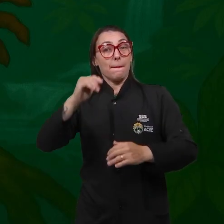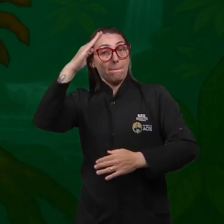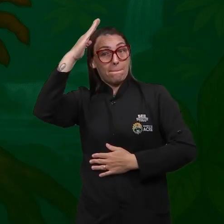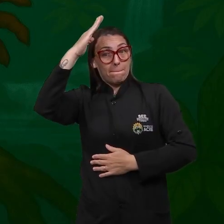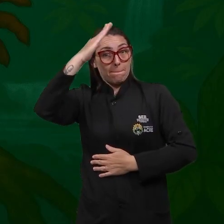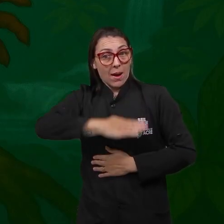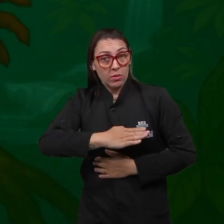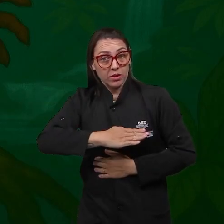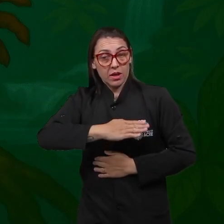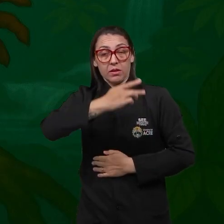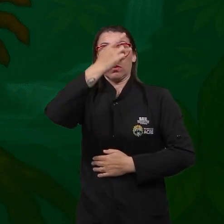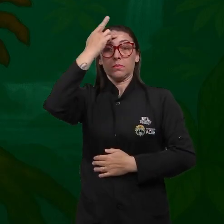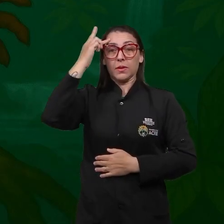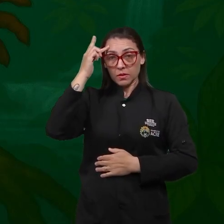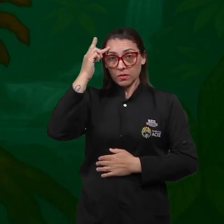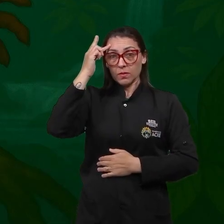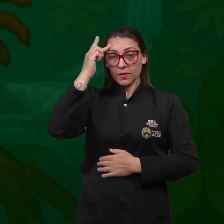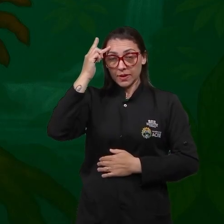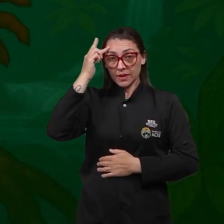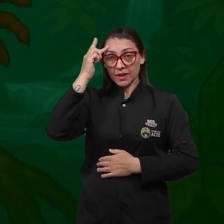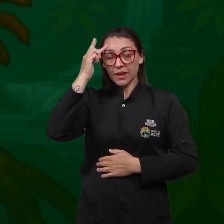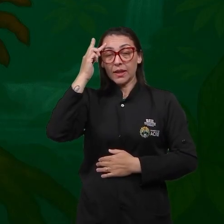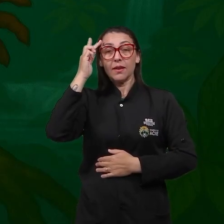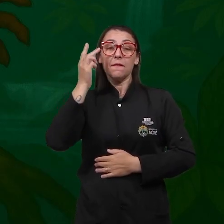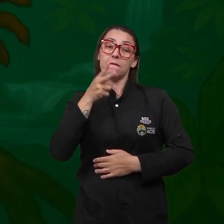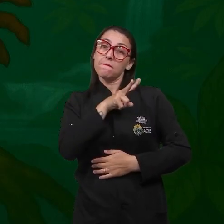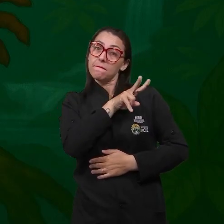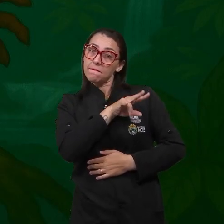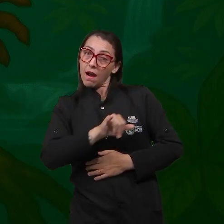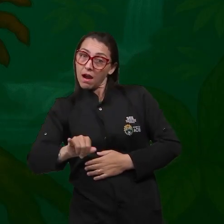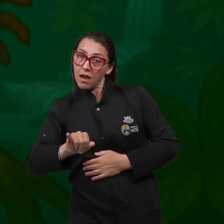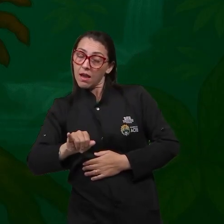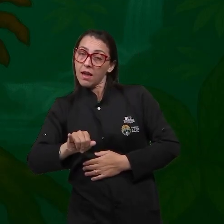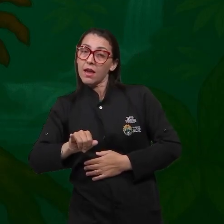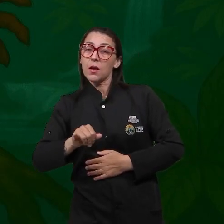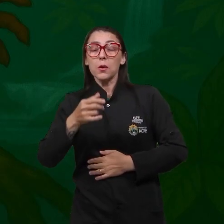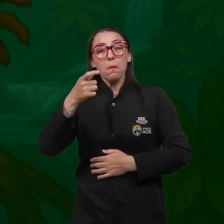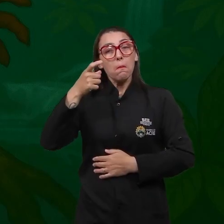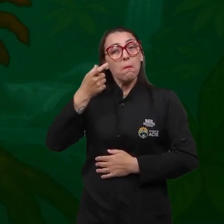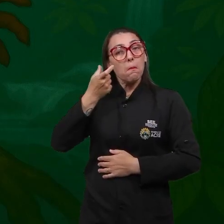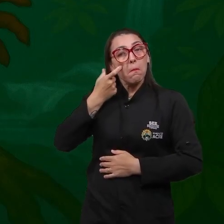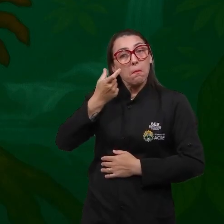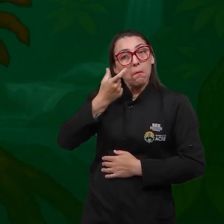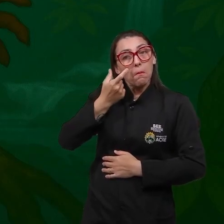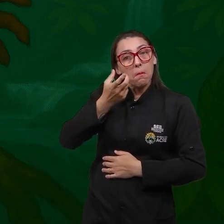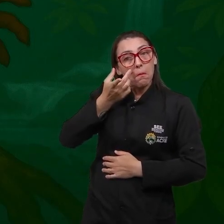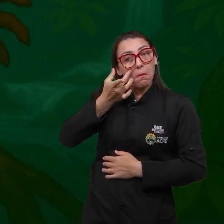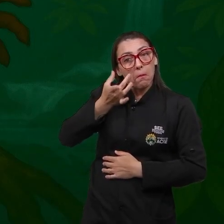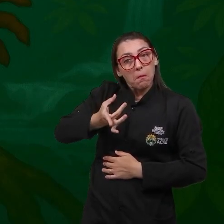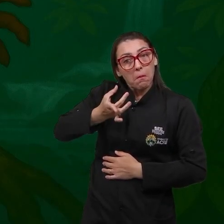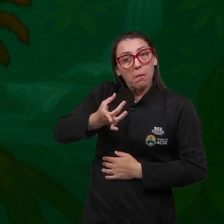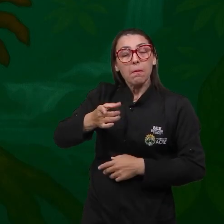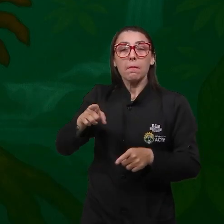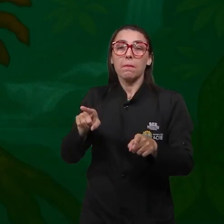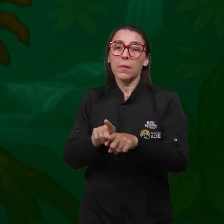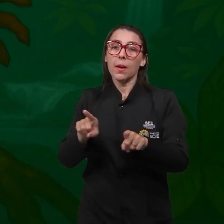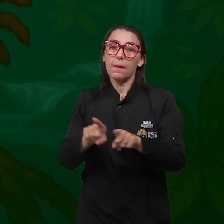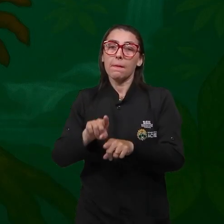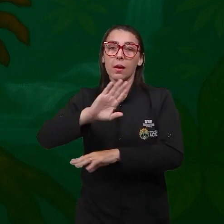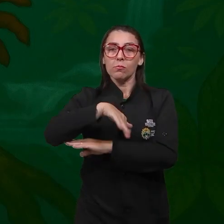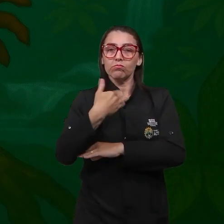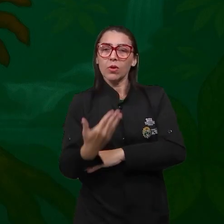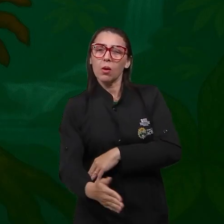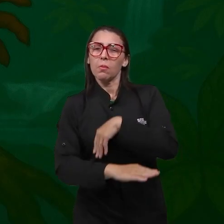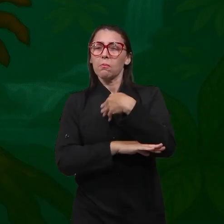perversidades com as pessoas que estão ali, de olho em extrair também recursos da floresta de